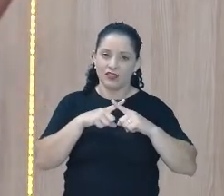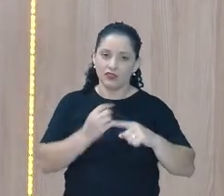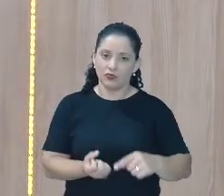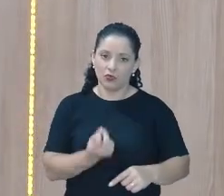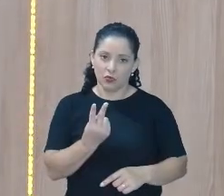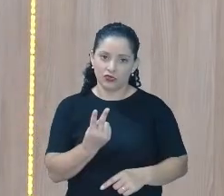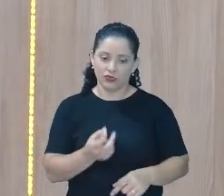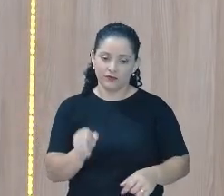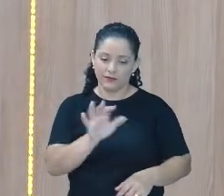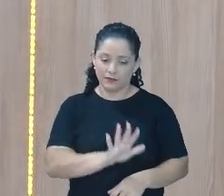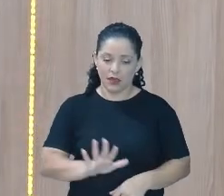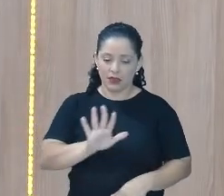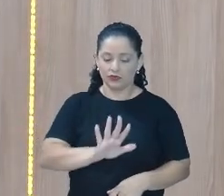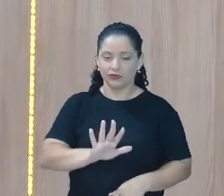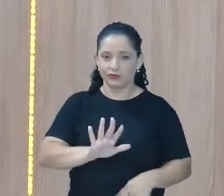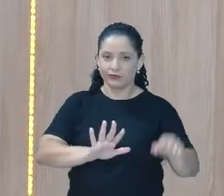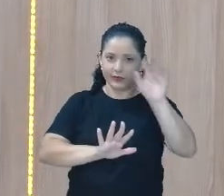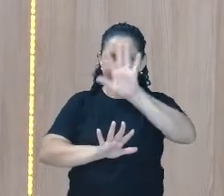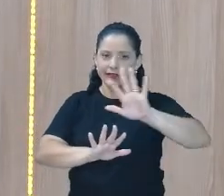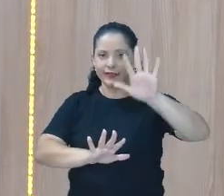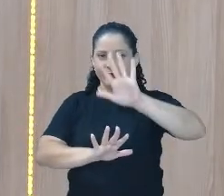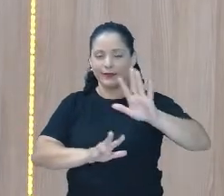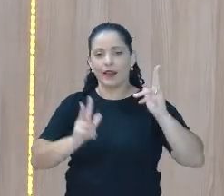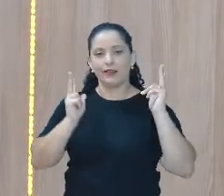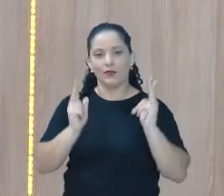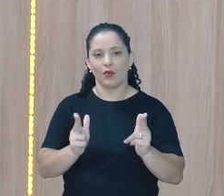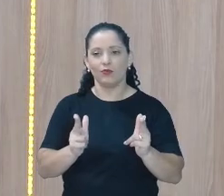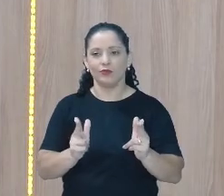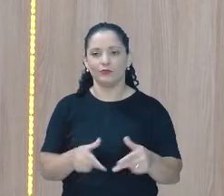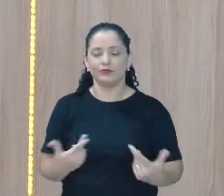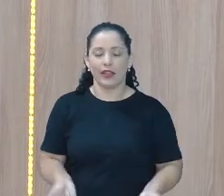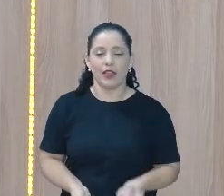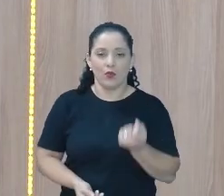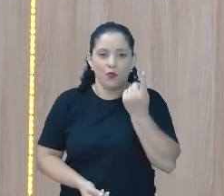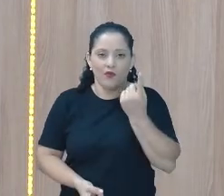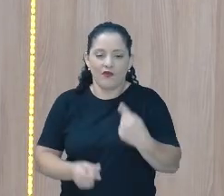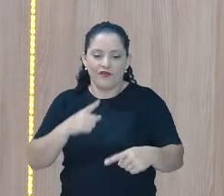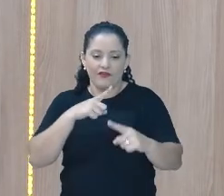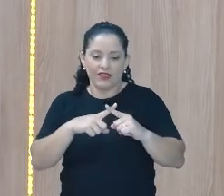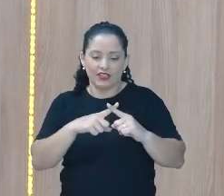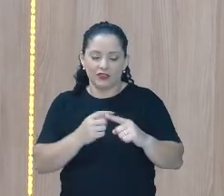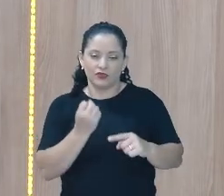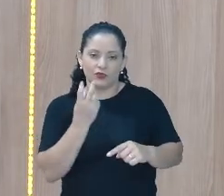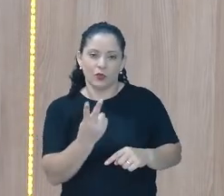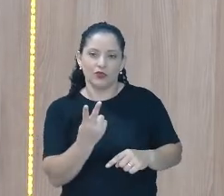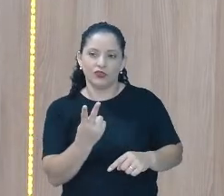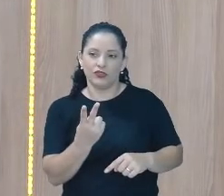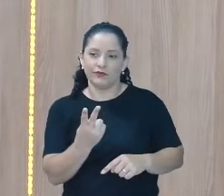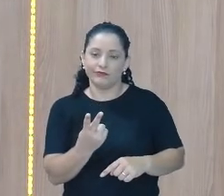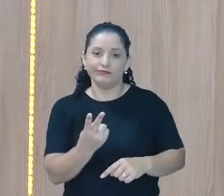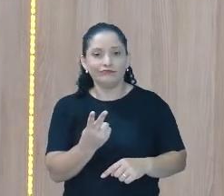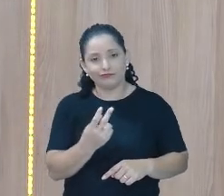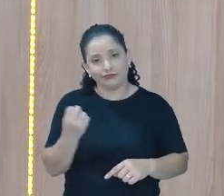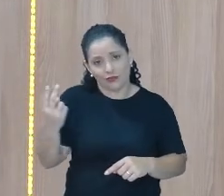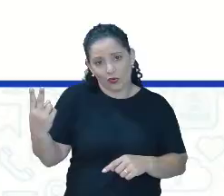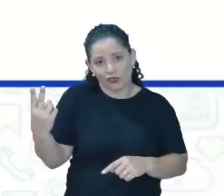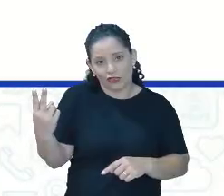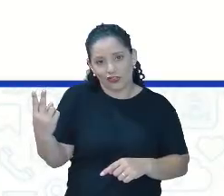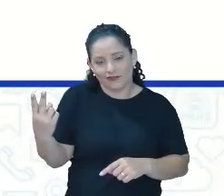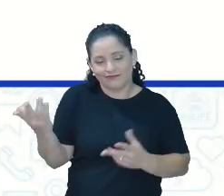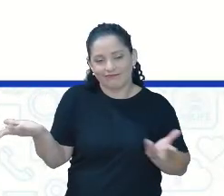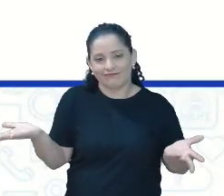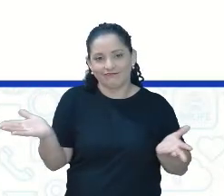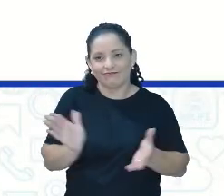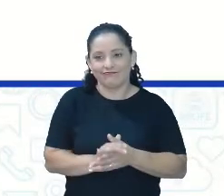embaixo, eu vou multiplicar por 2 lá em cima. Então, eu vou ter aqui, ó, 1 vezes 2 é igual a 2.